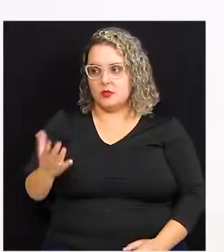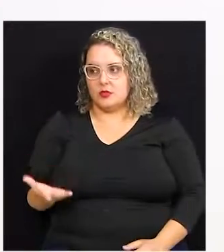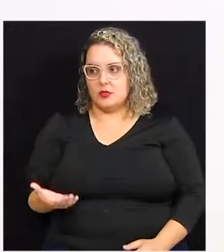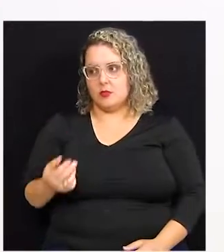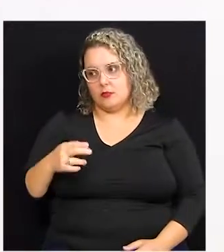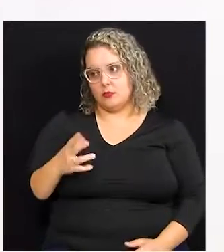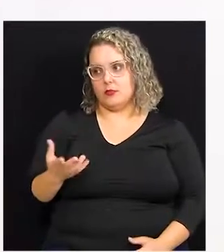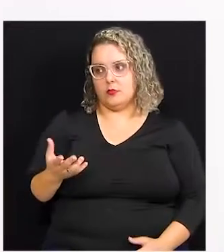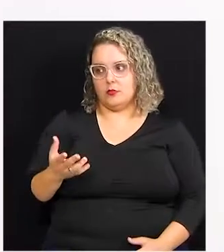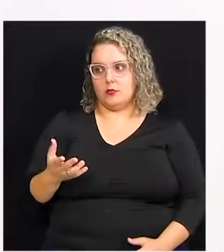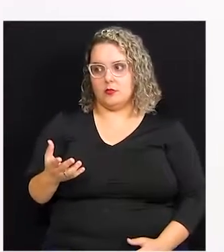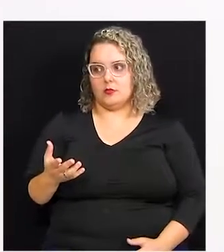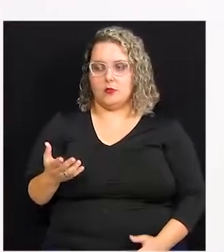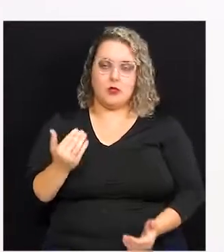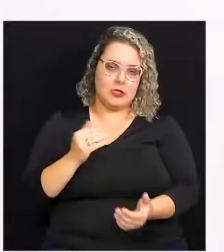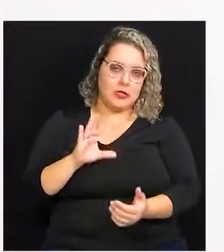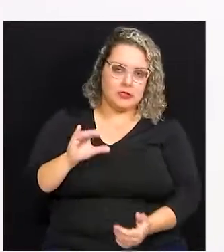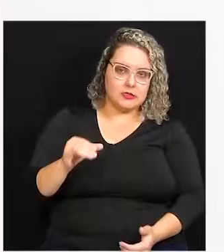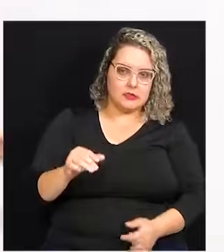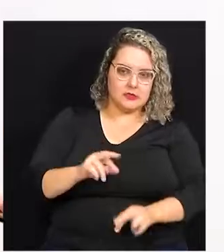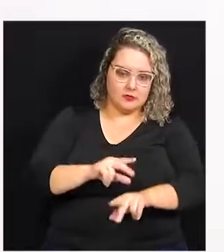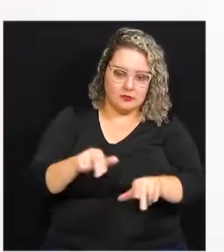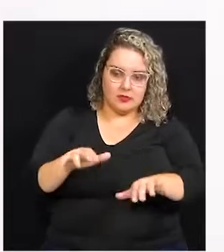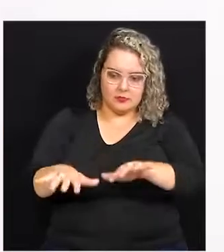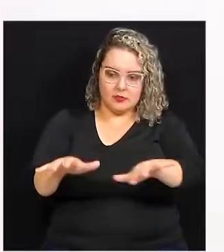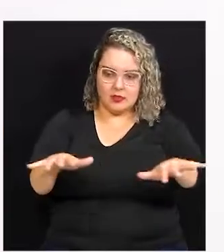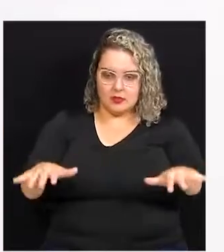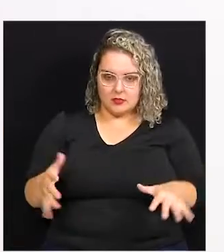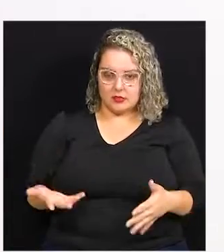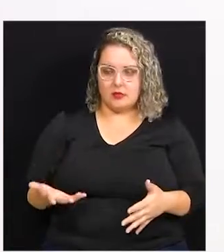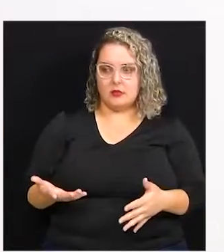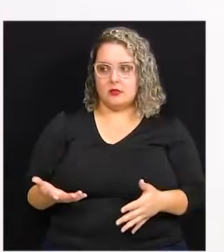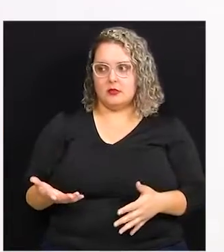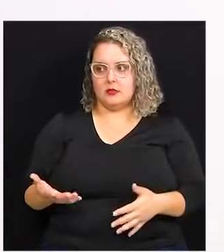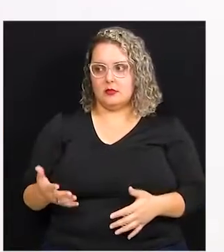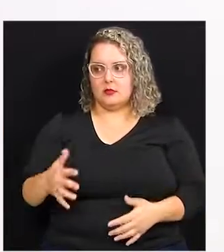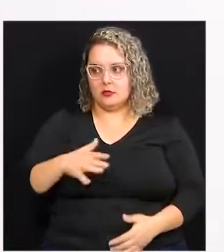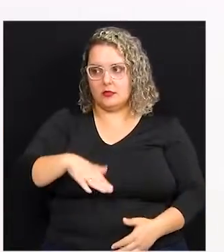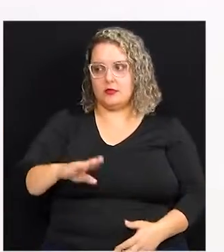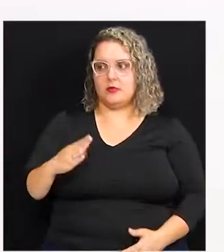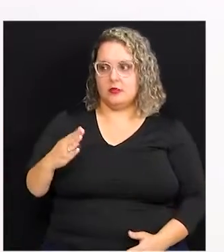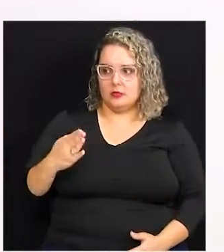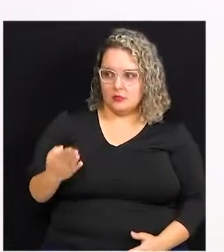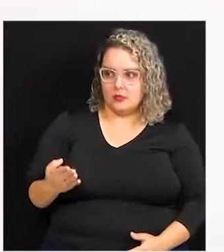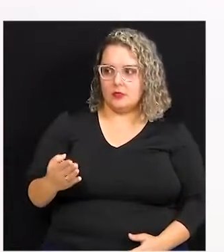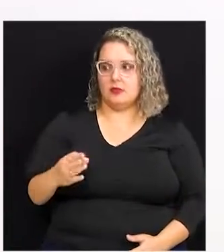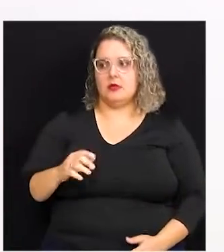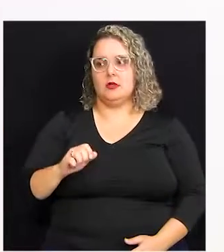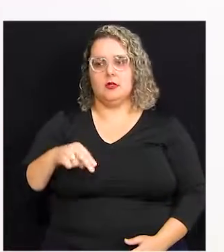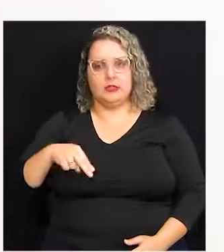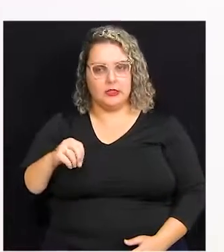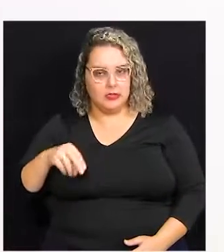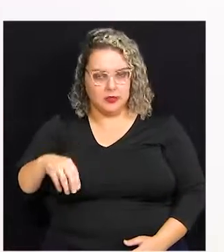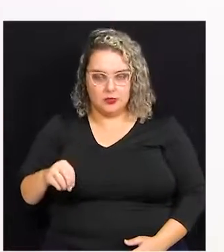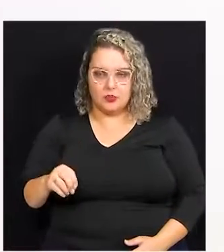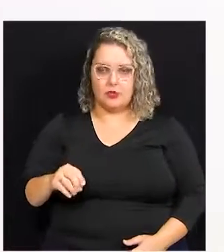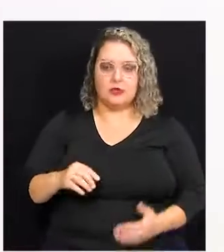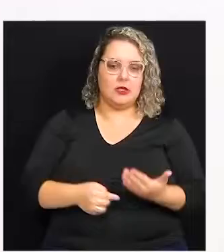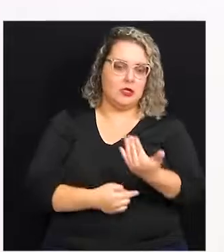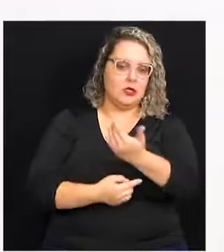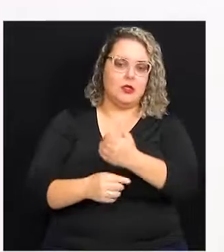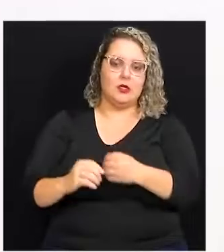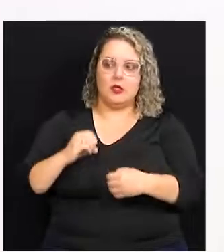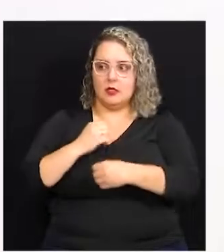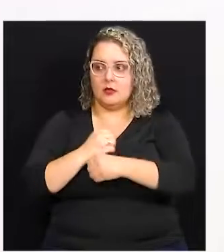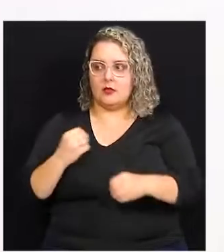cientista ou a gente, tipo assim, na ciência em diversas áreas, né? Porque a gente pode trabalhar tanto ali na área da biologia, nanotecnologia, da